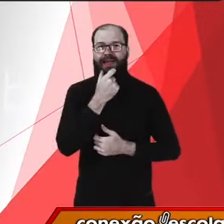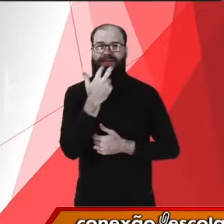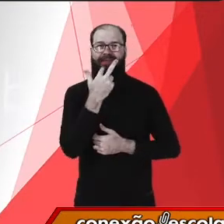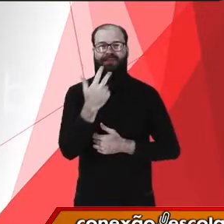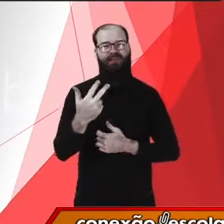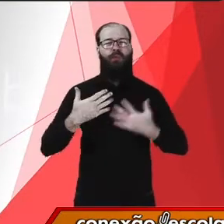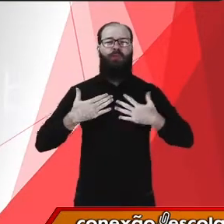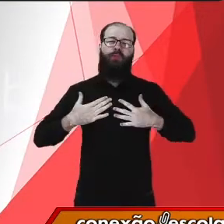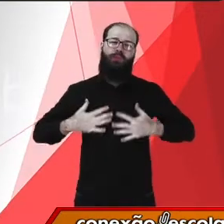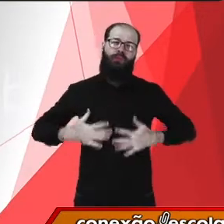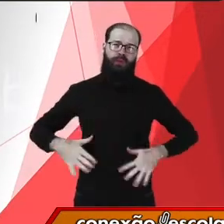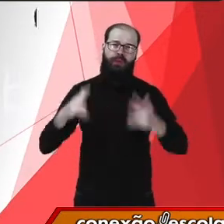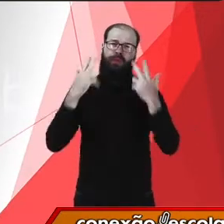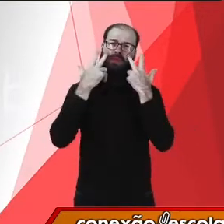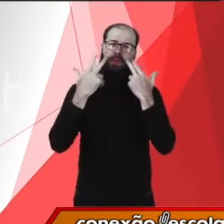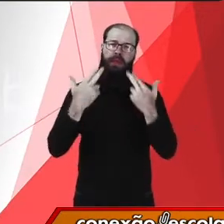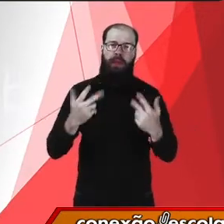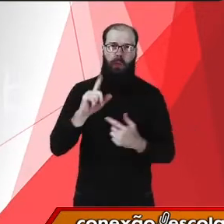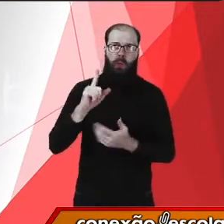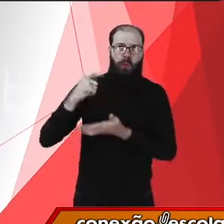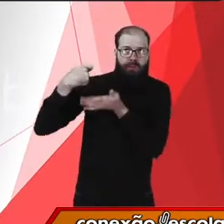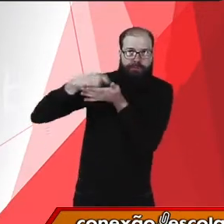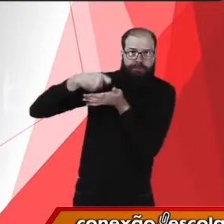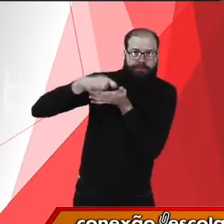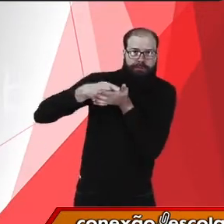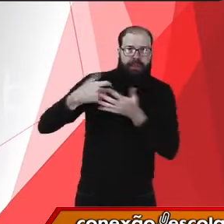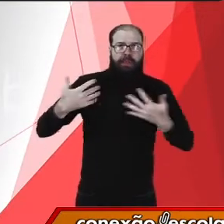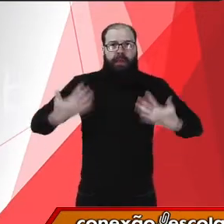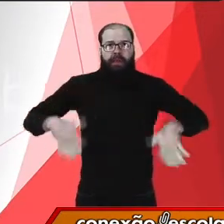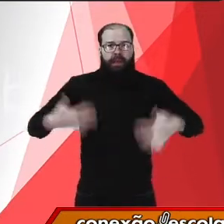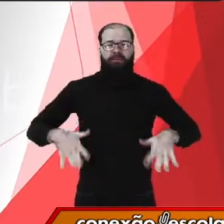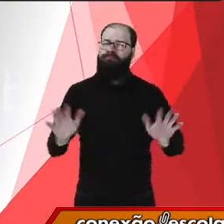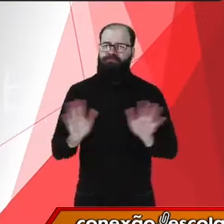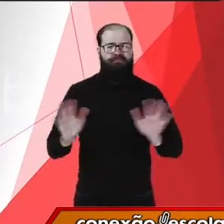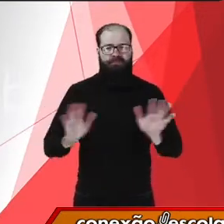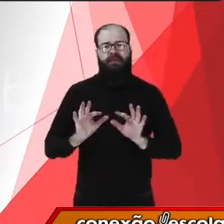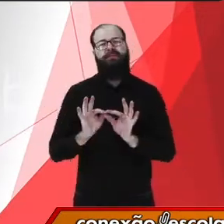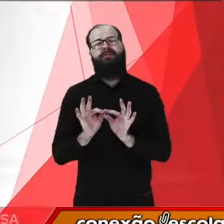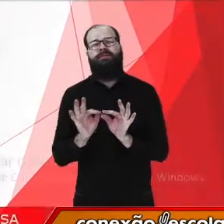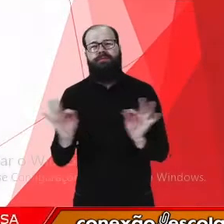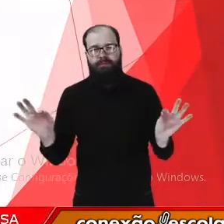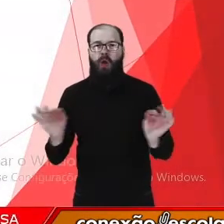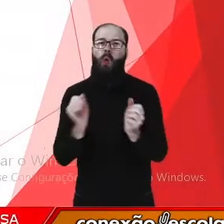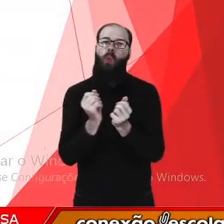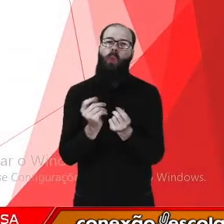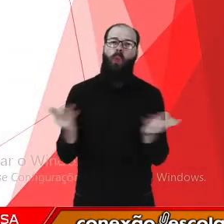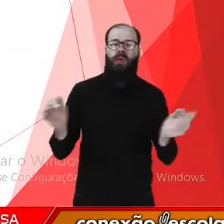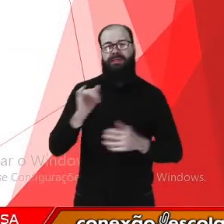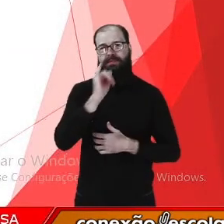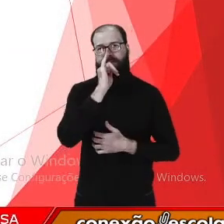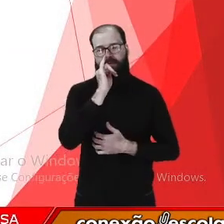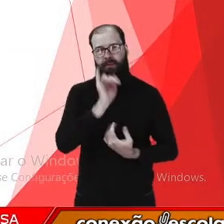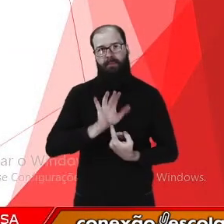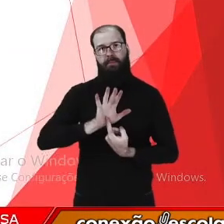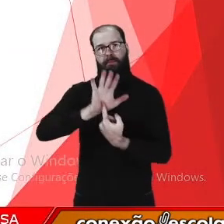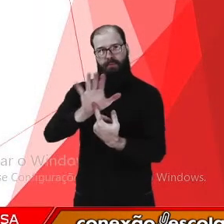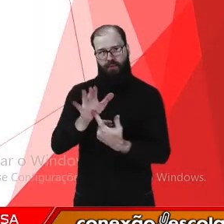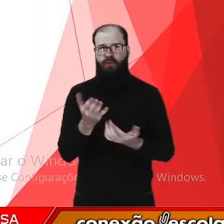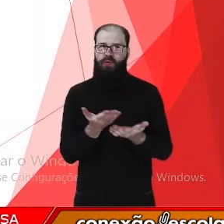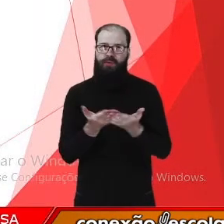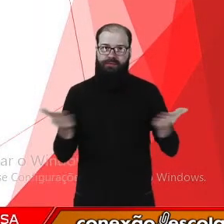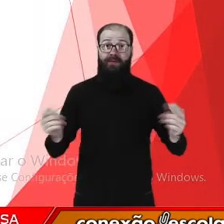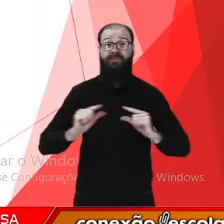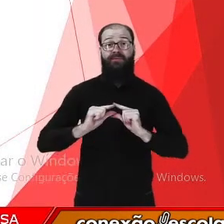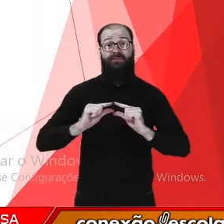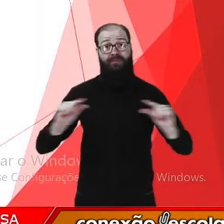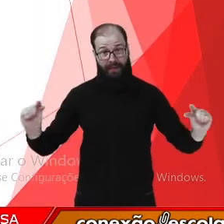muita paz, sem forçação de barra, né? E eu deixei aí para vocês alguns exemplos, né, de algumas frases em inglês